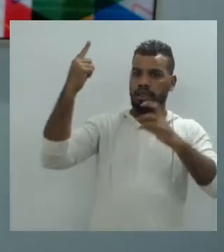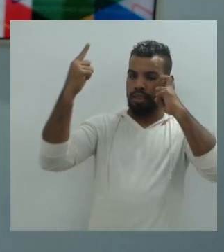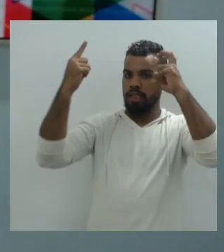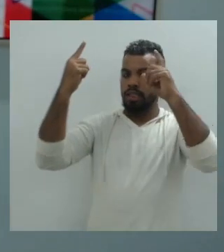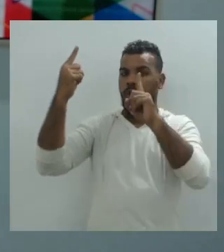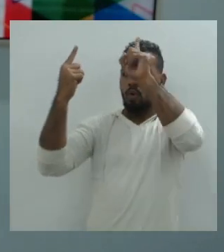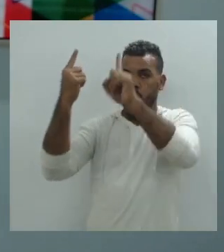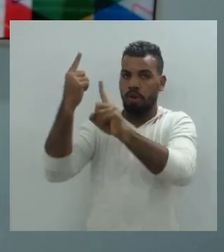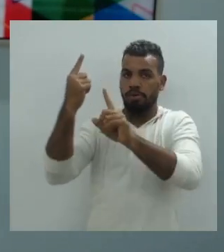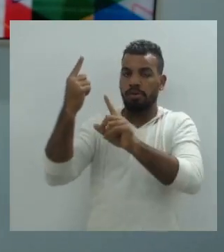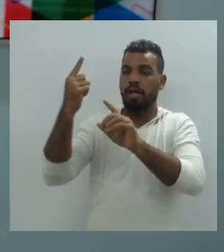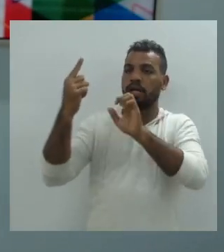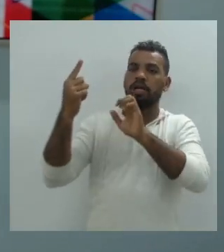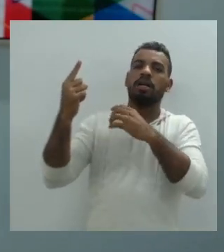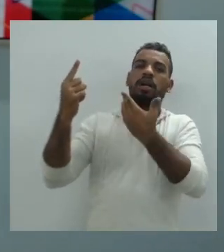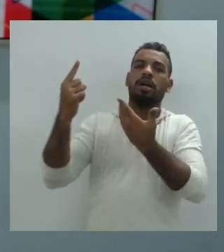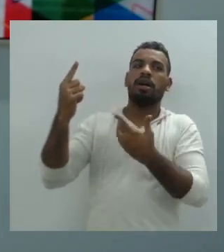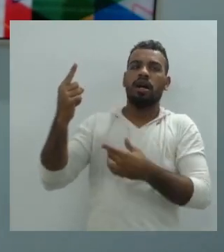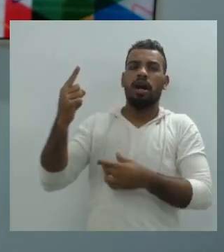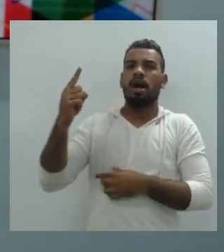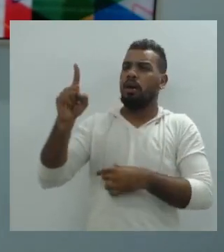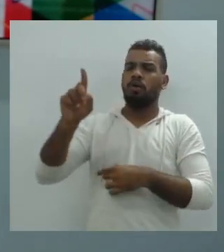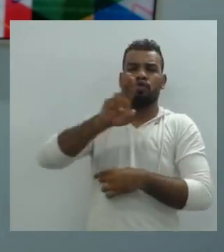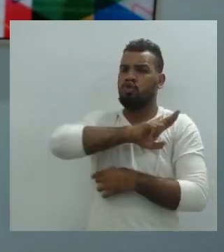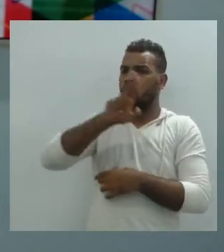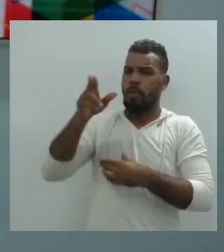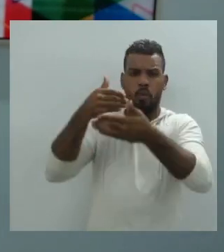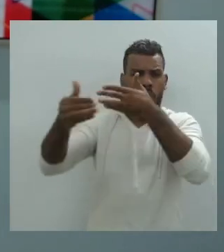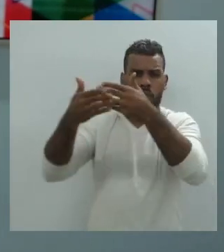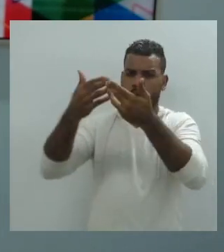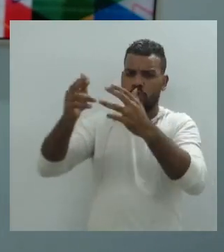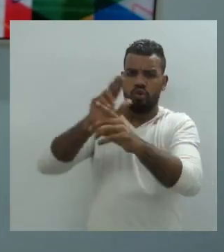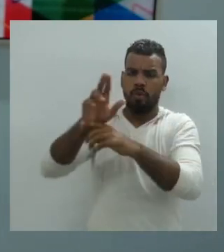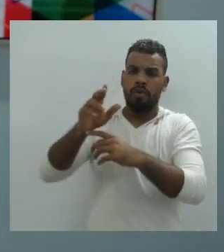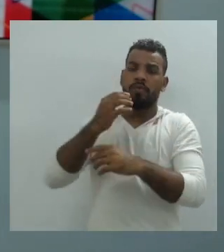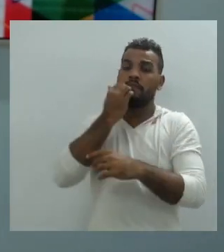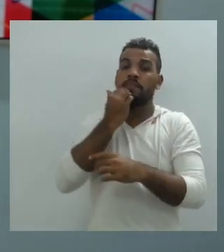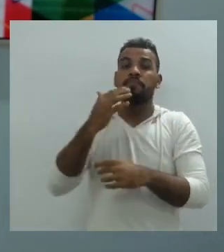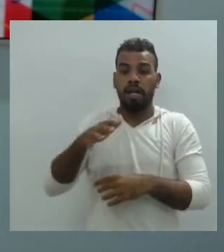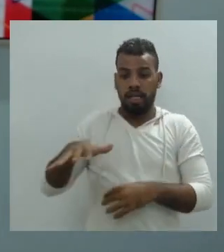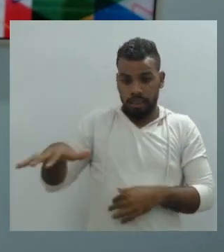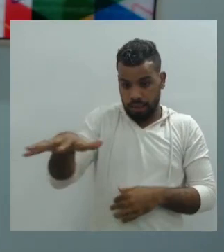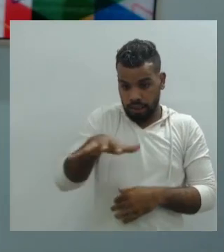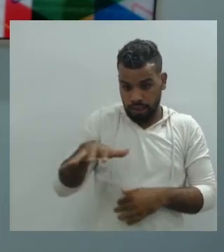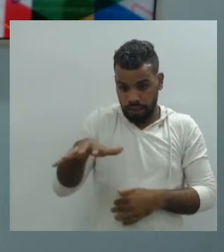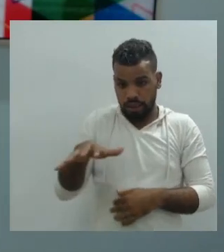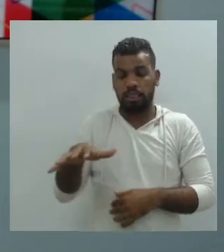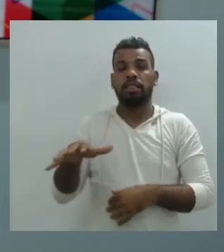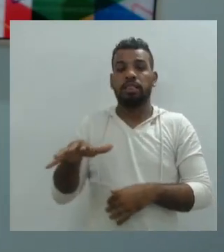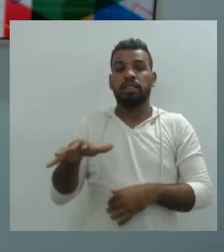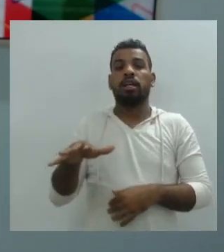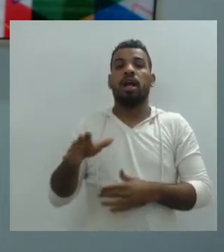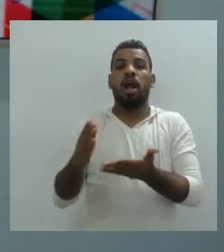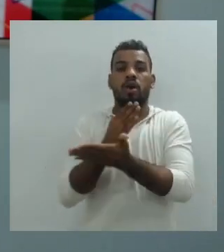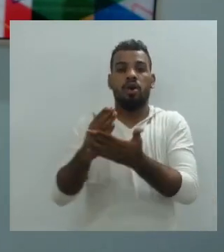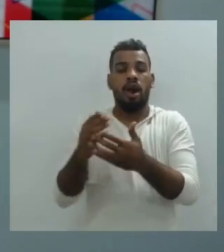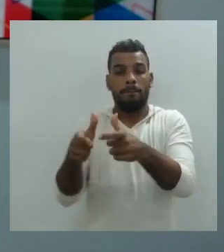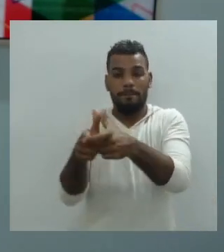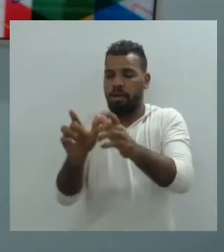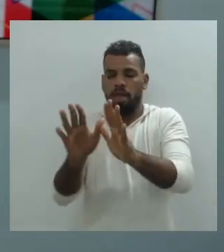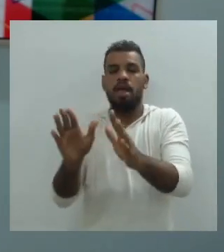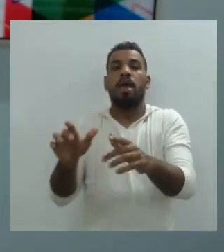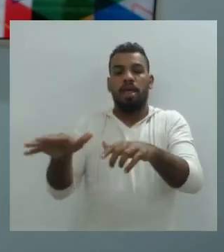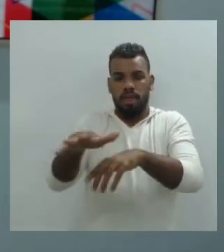Esse ser pode receber os mais variados nomes, mas dentro da corrente do design inteligente, muitos são cristãos,